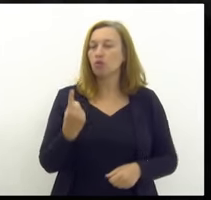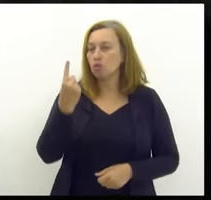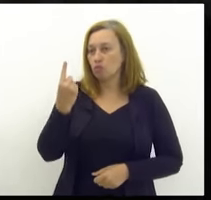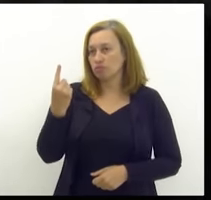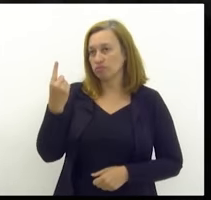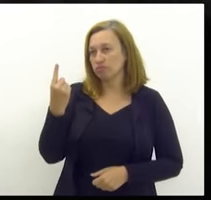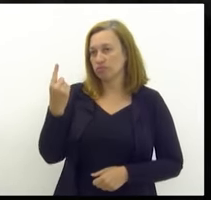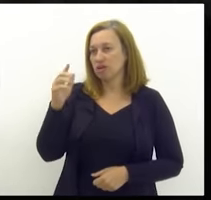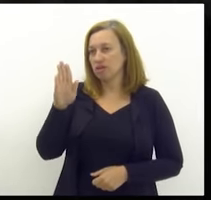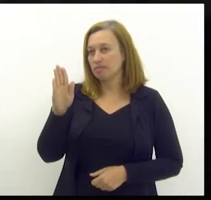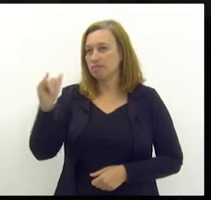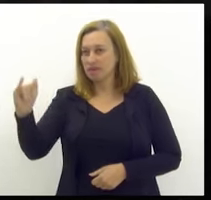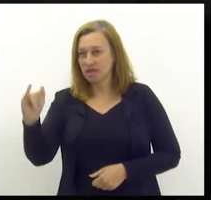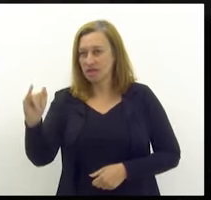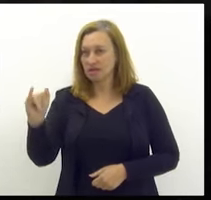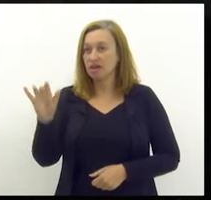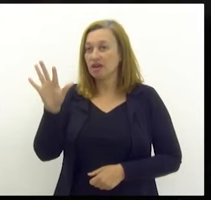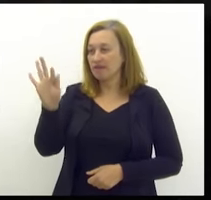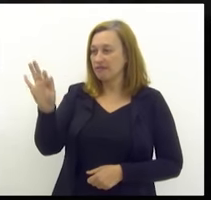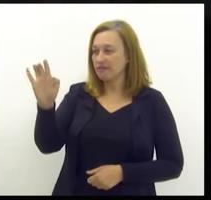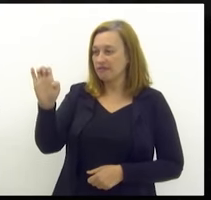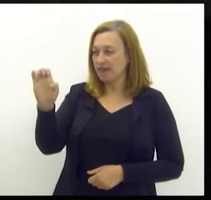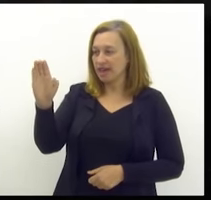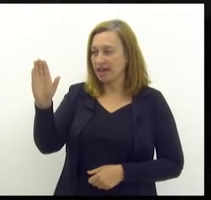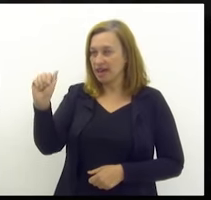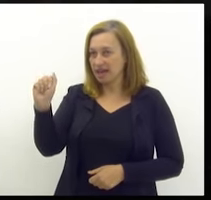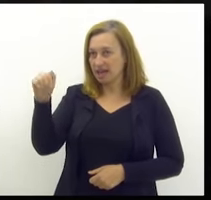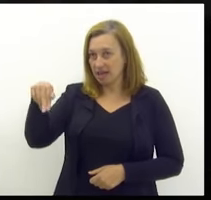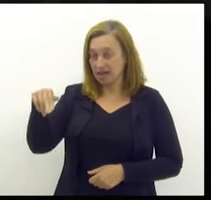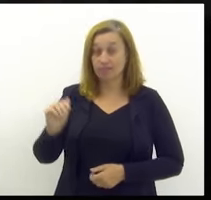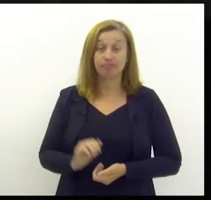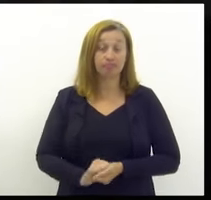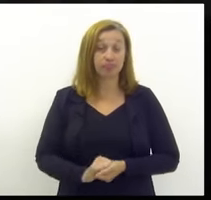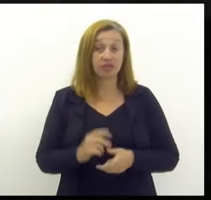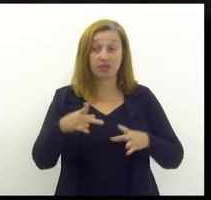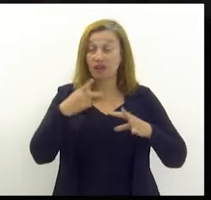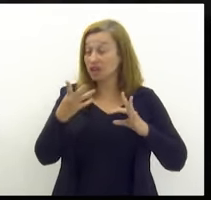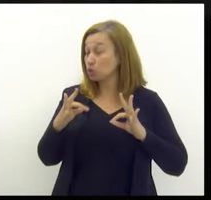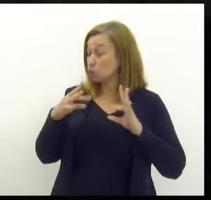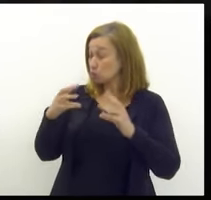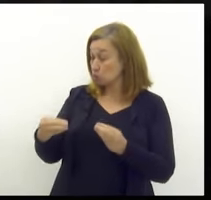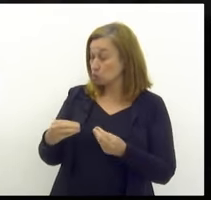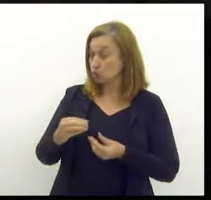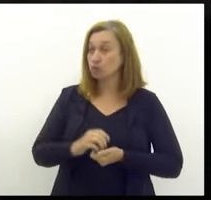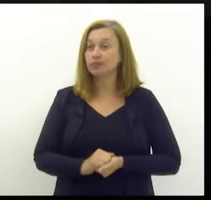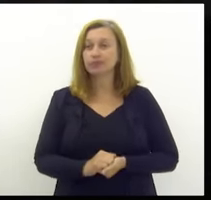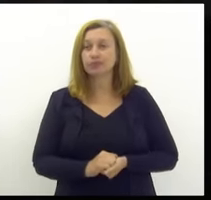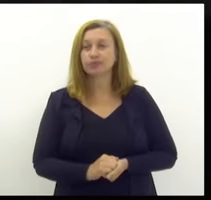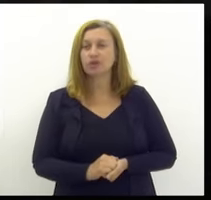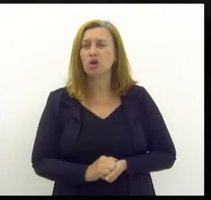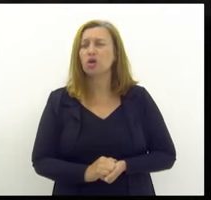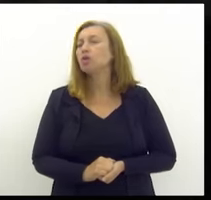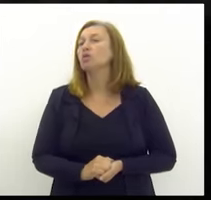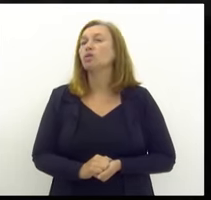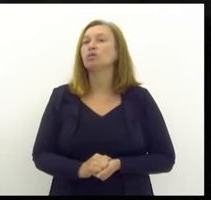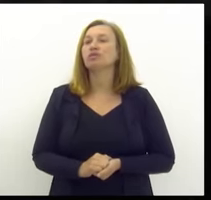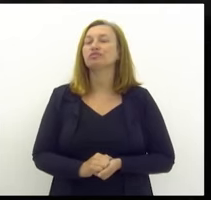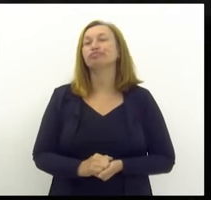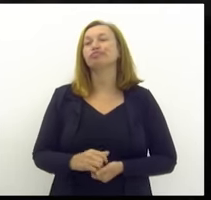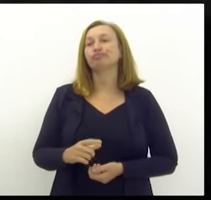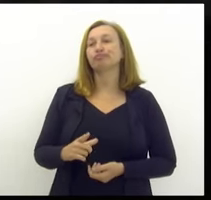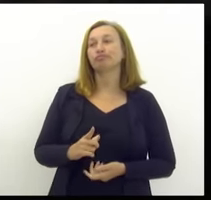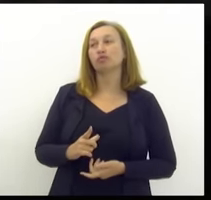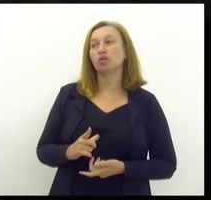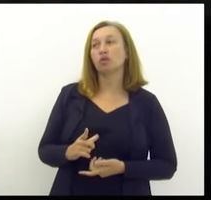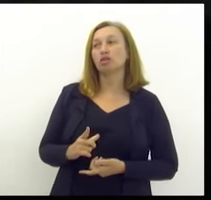fe bom dito isso evidencia-se e nós temos muitas críticas esse